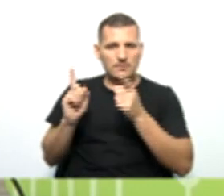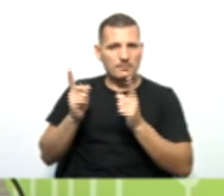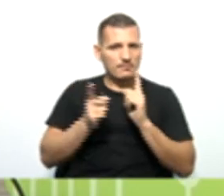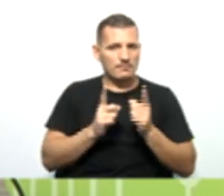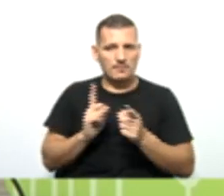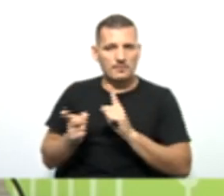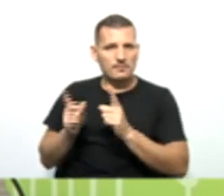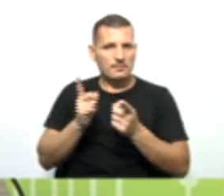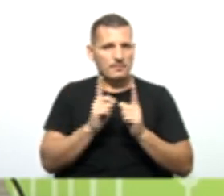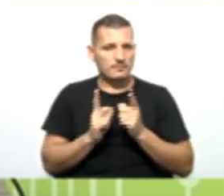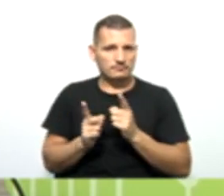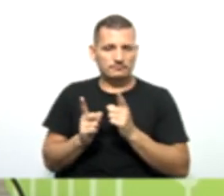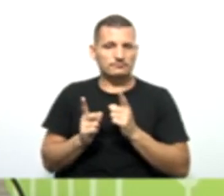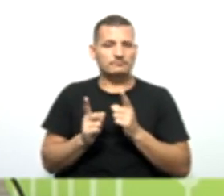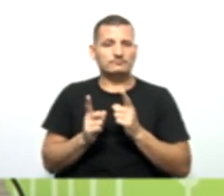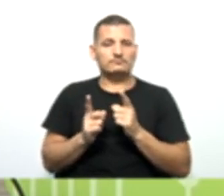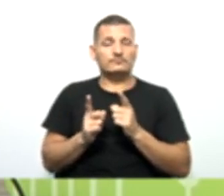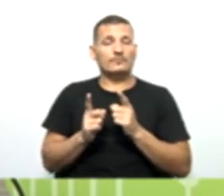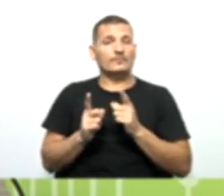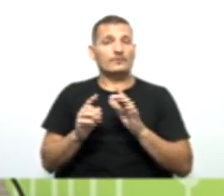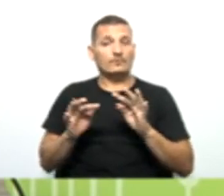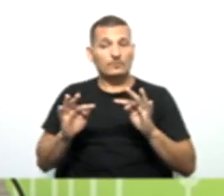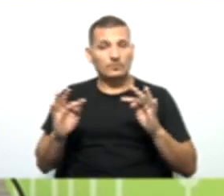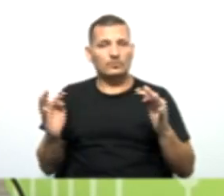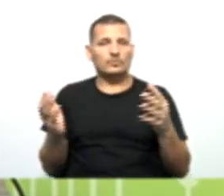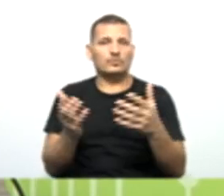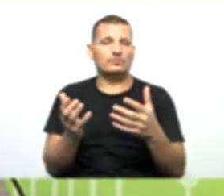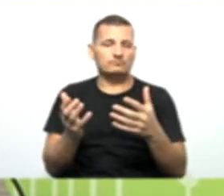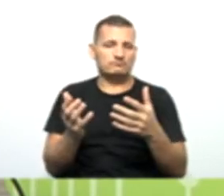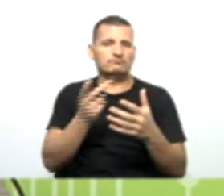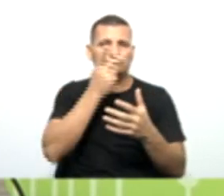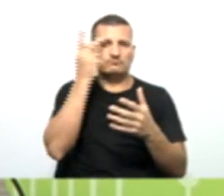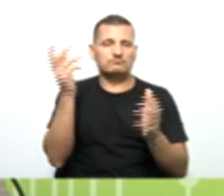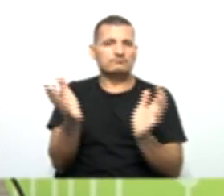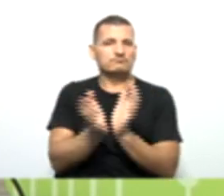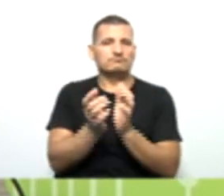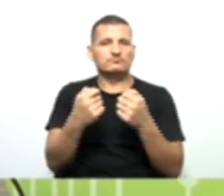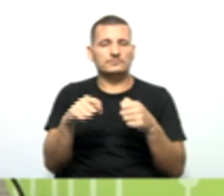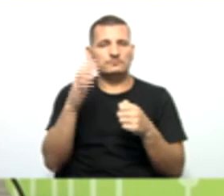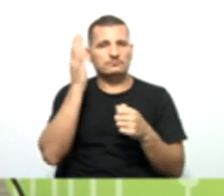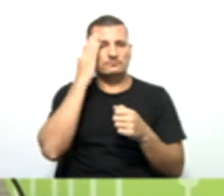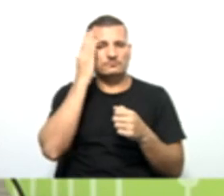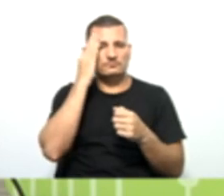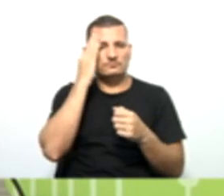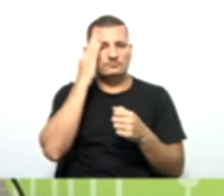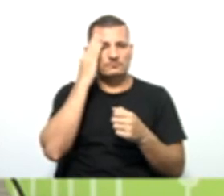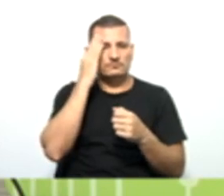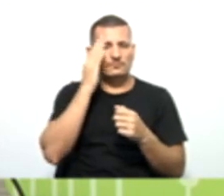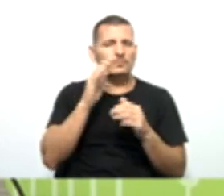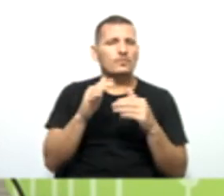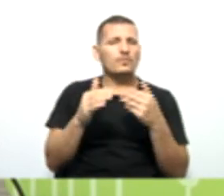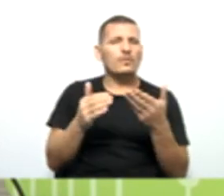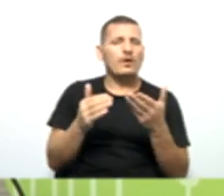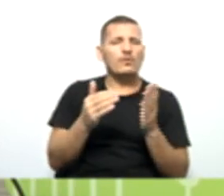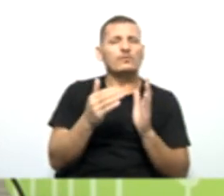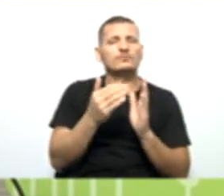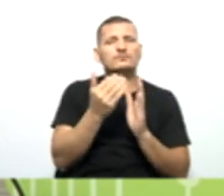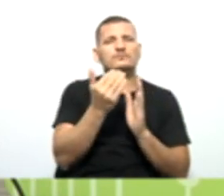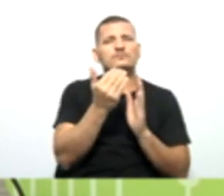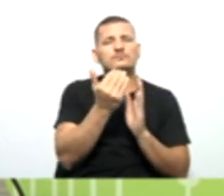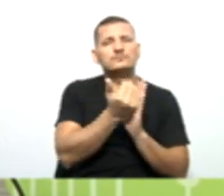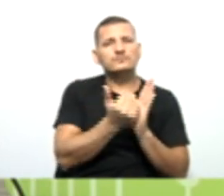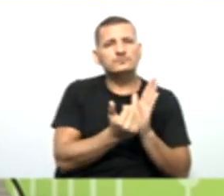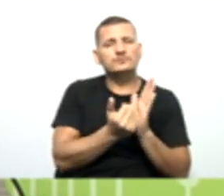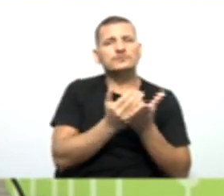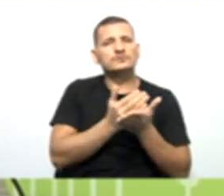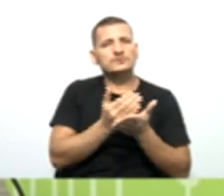executando atividades do nosso projeto. Mas todos os envolvidos, eles têm que saber qual é a atividade inicial, depois quais são as